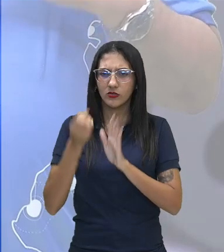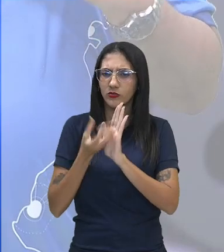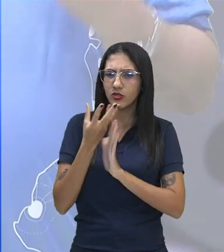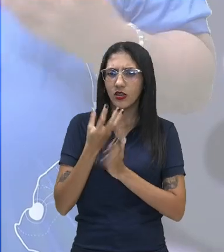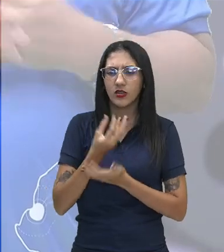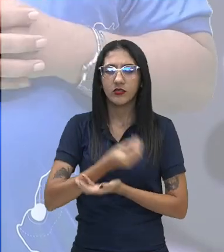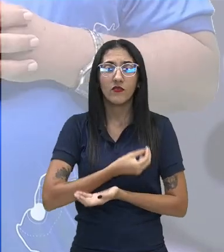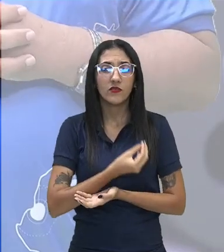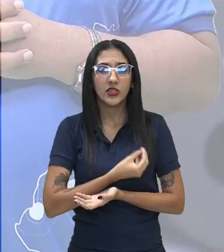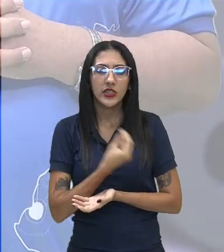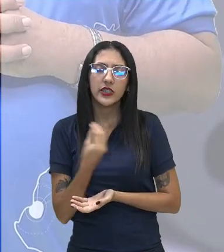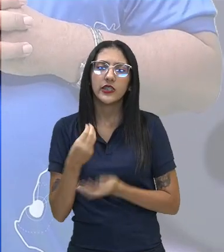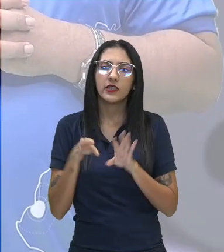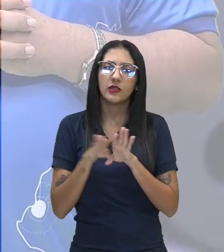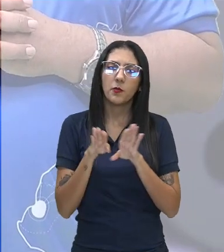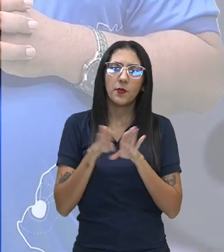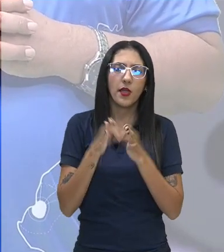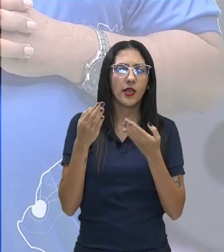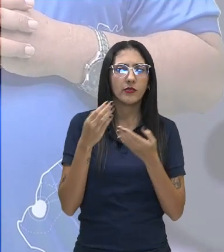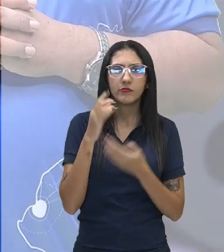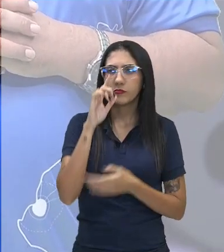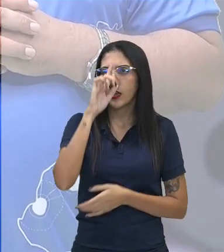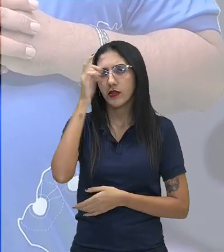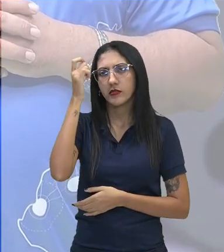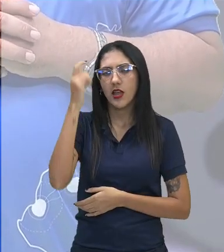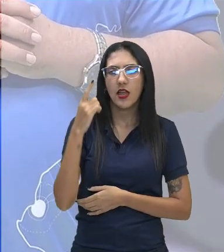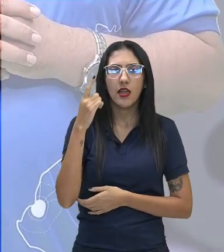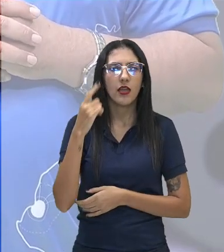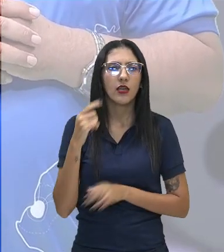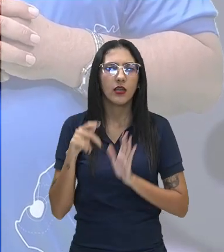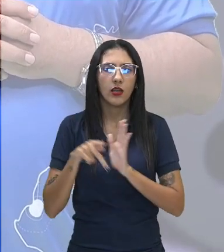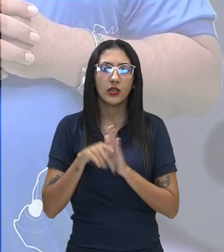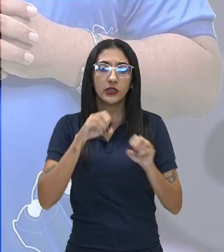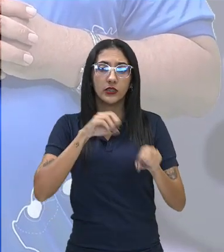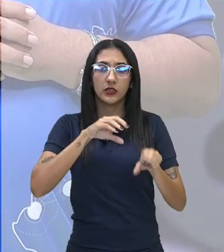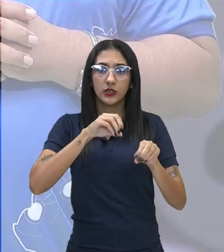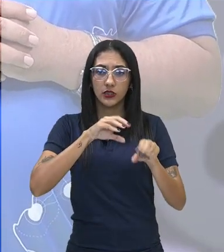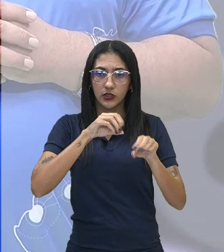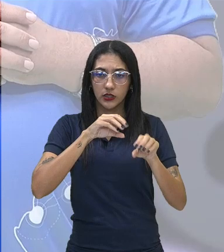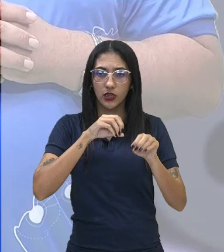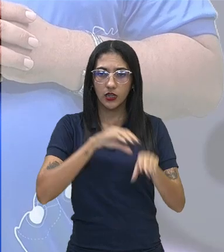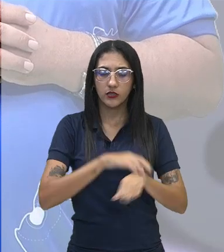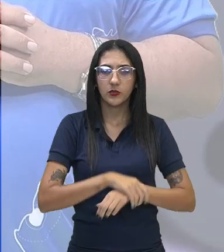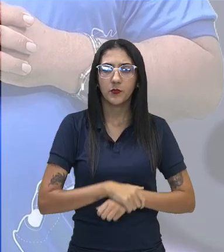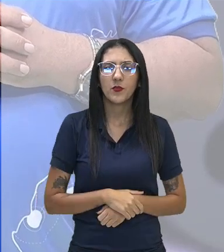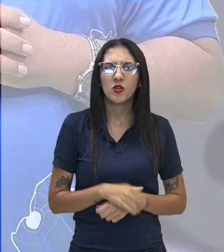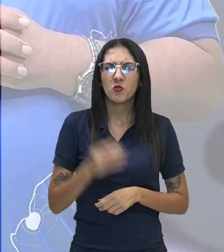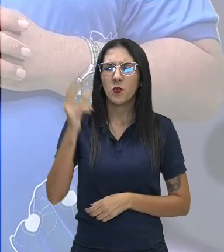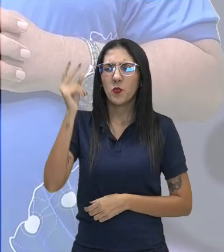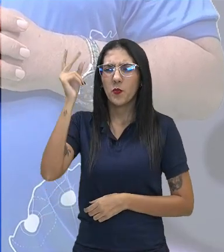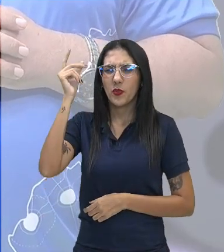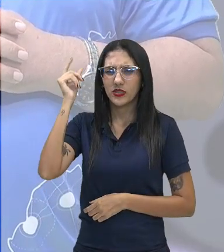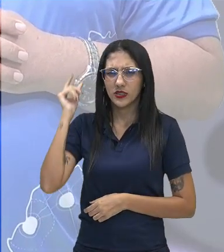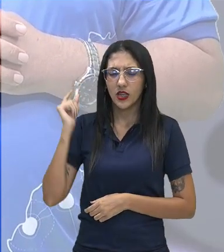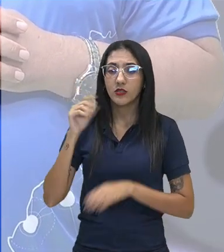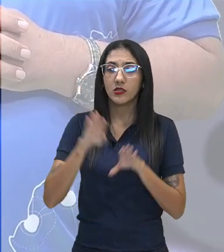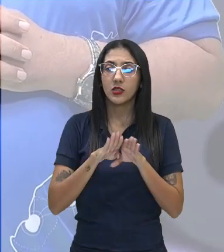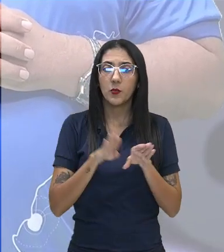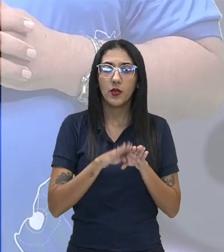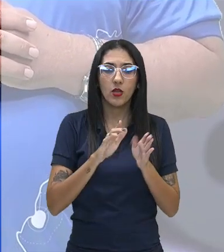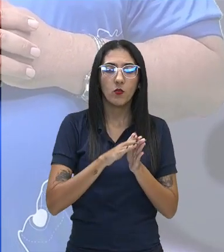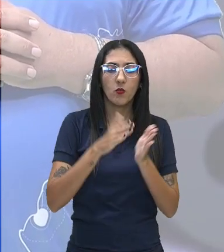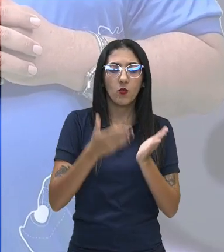vida, da iluminação pela verdade ensinada pelo profeta Maomé e pelo Alcorão, o